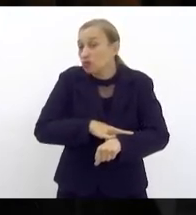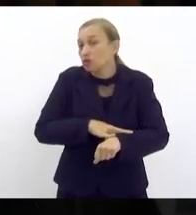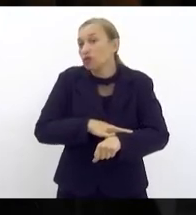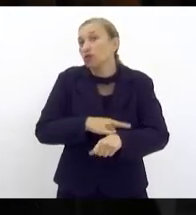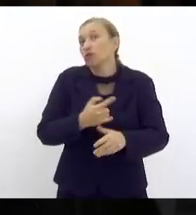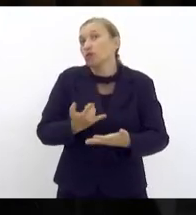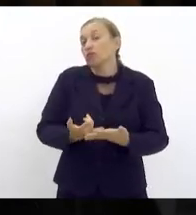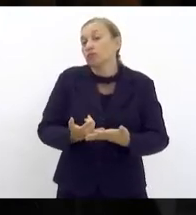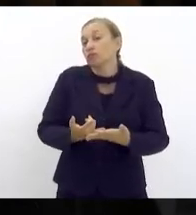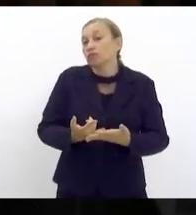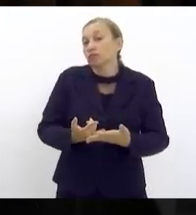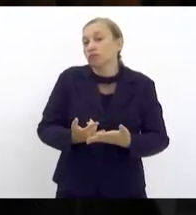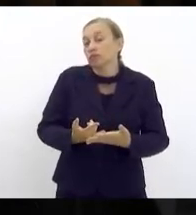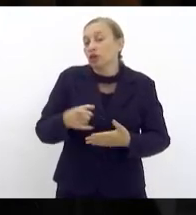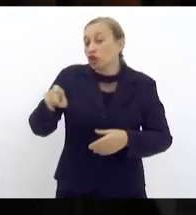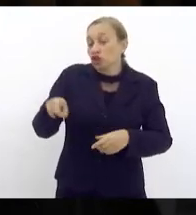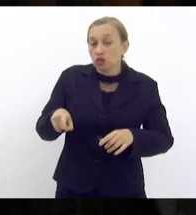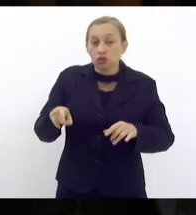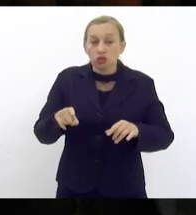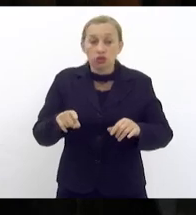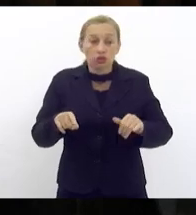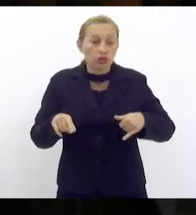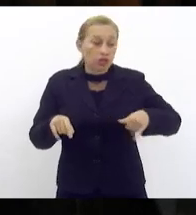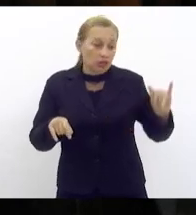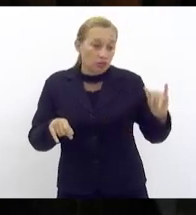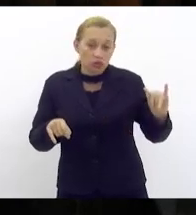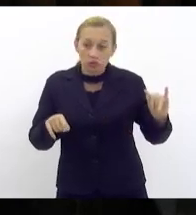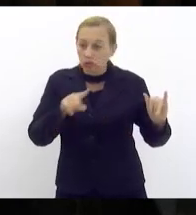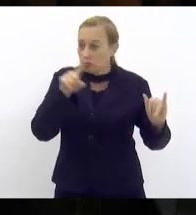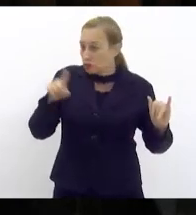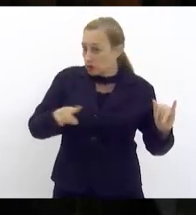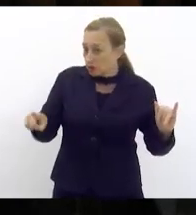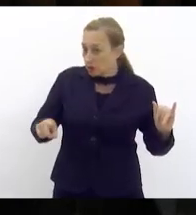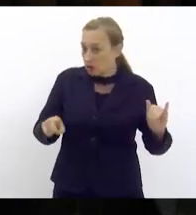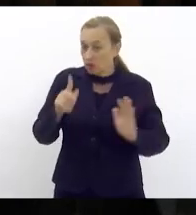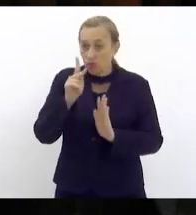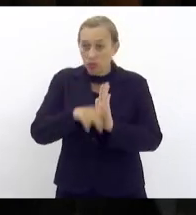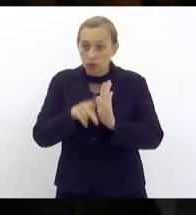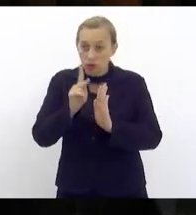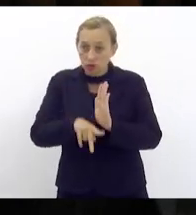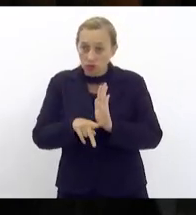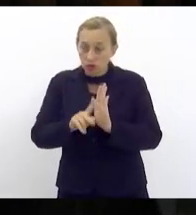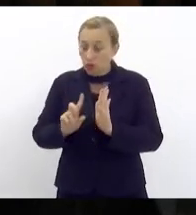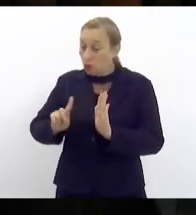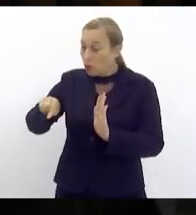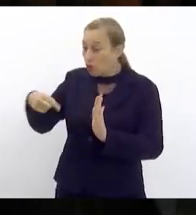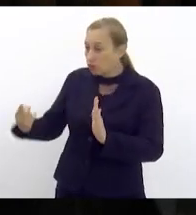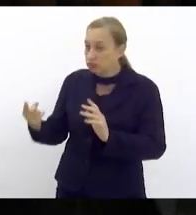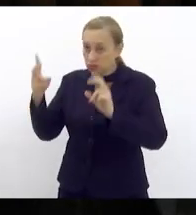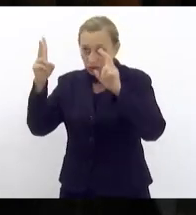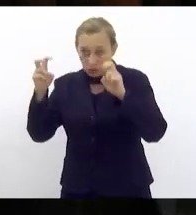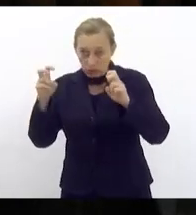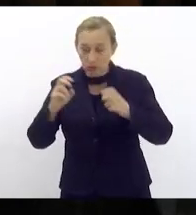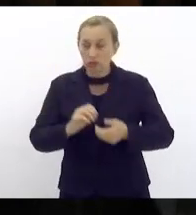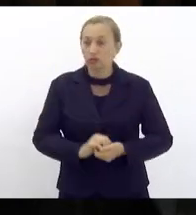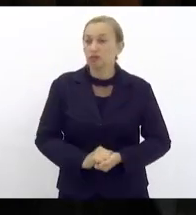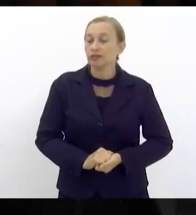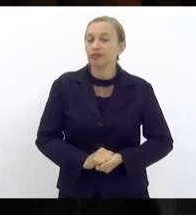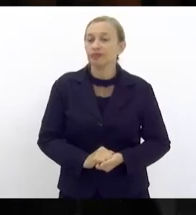público XY ou Z projeto tratava de outra questão